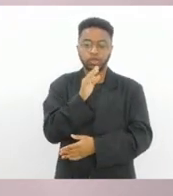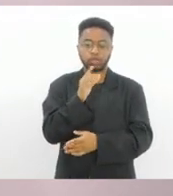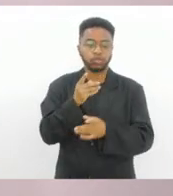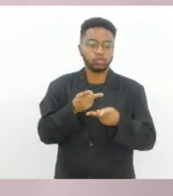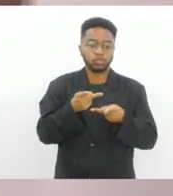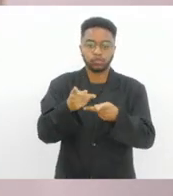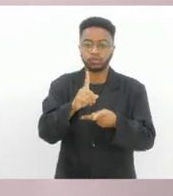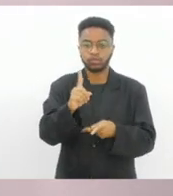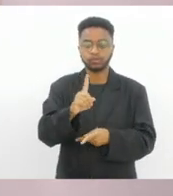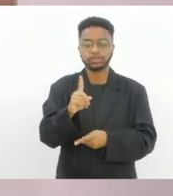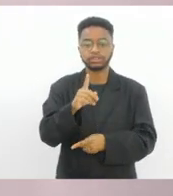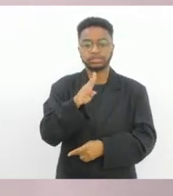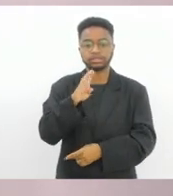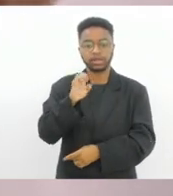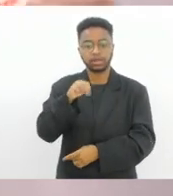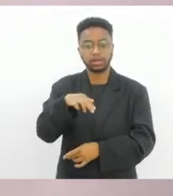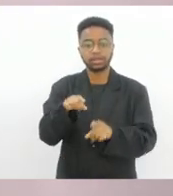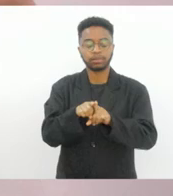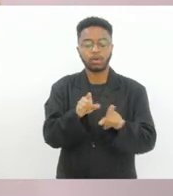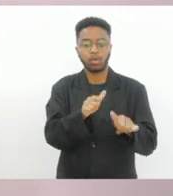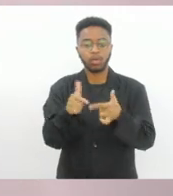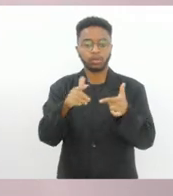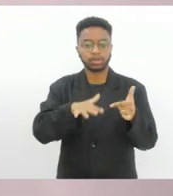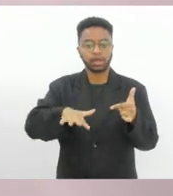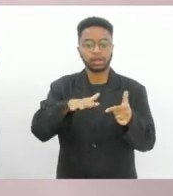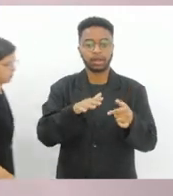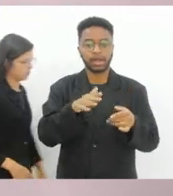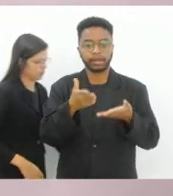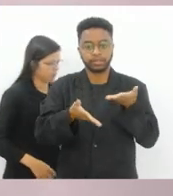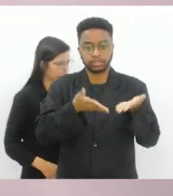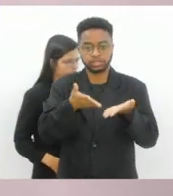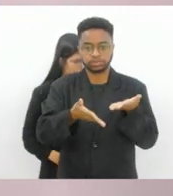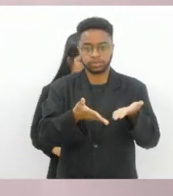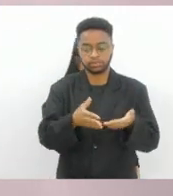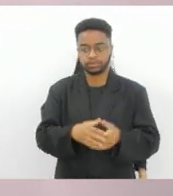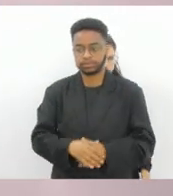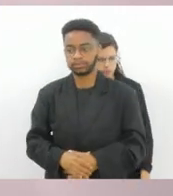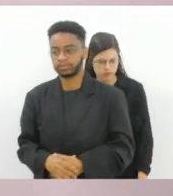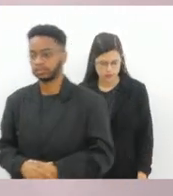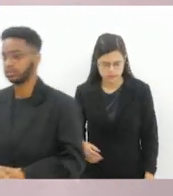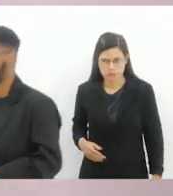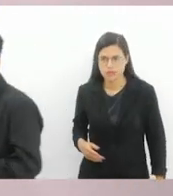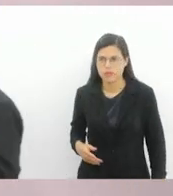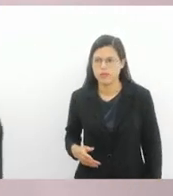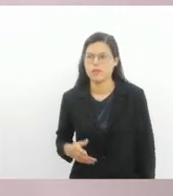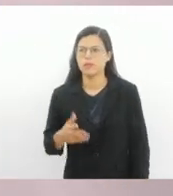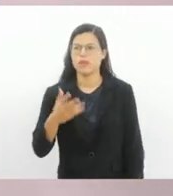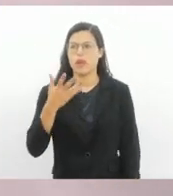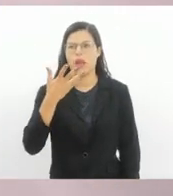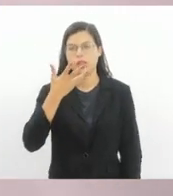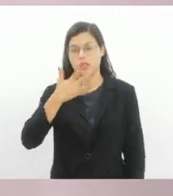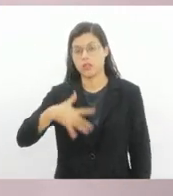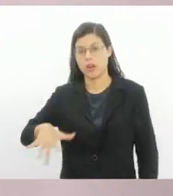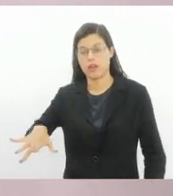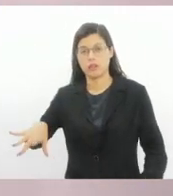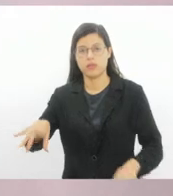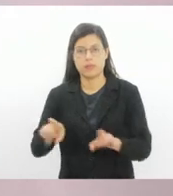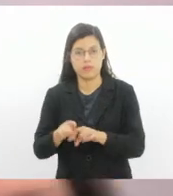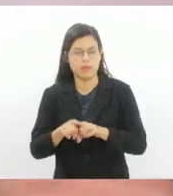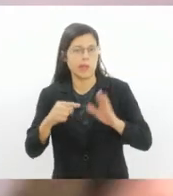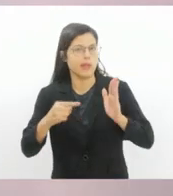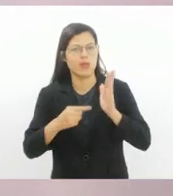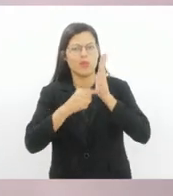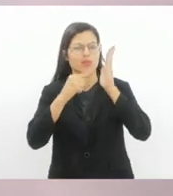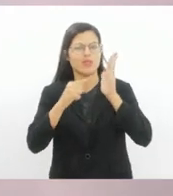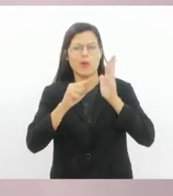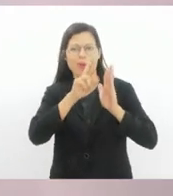indo em outras redes de atendimento diante do estupro, as crianças, quando denunciam através de desenhos